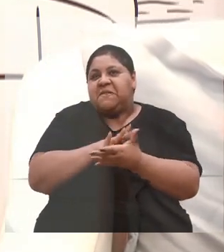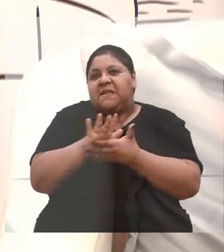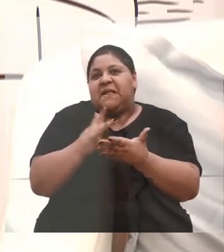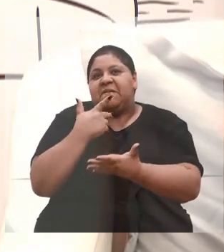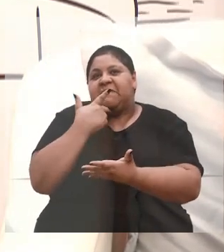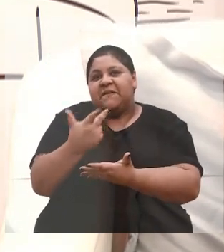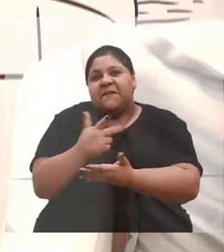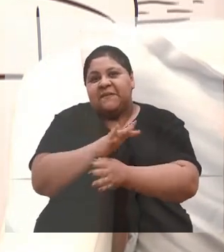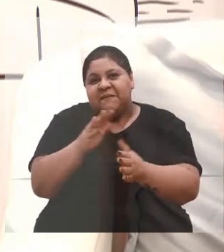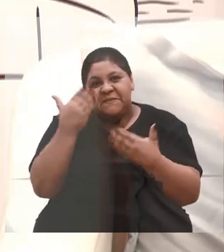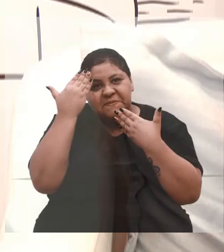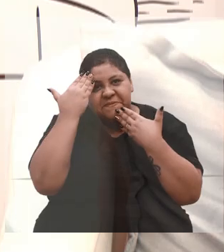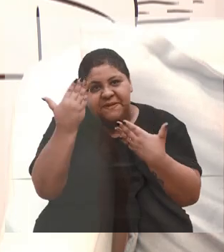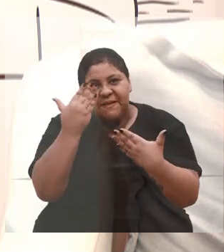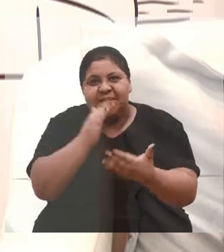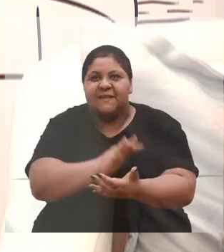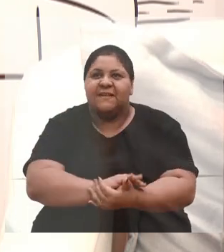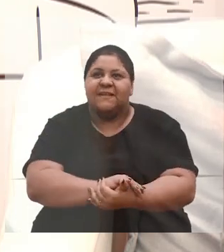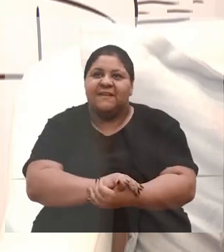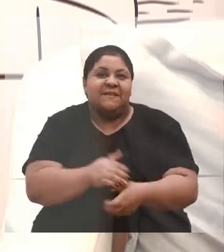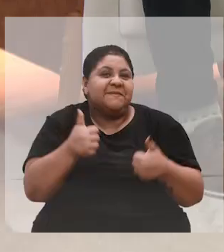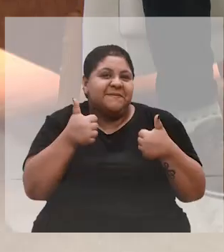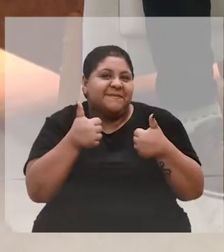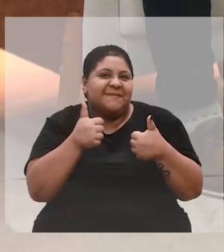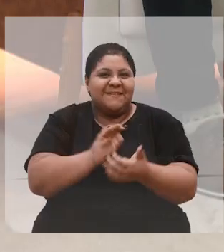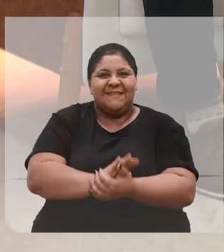nada. Muito obrigado.